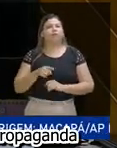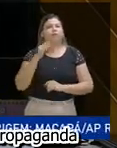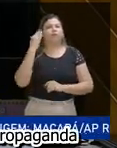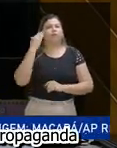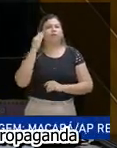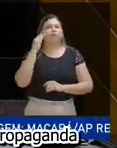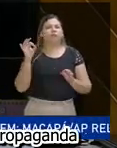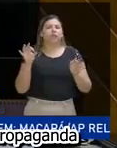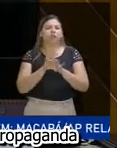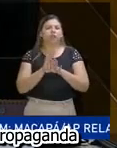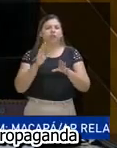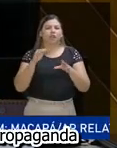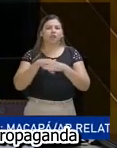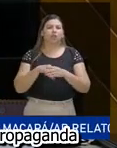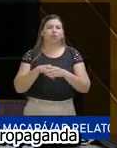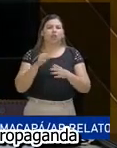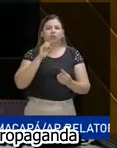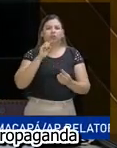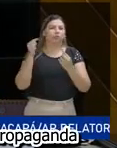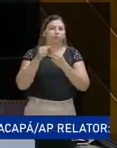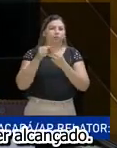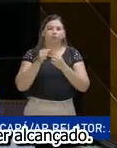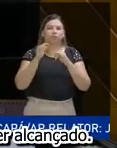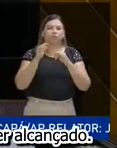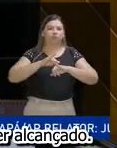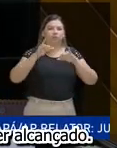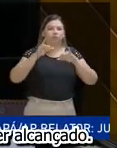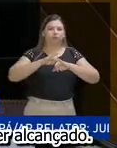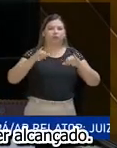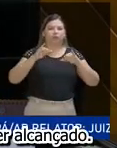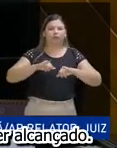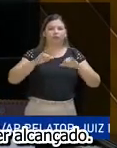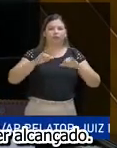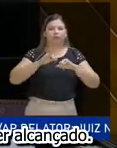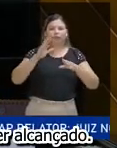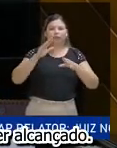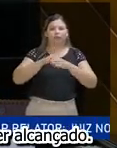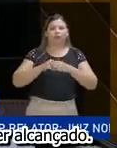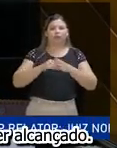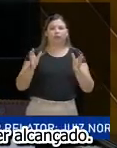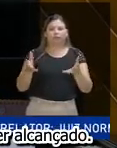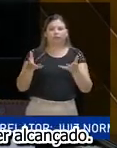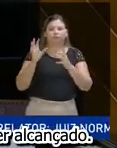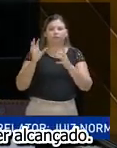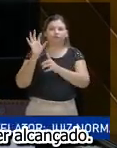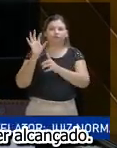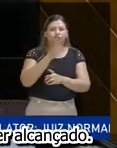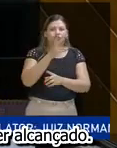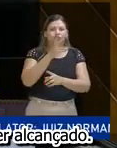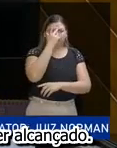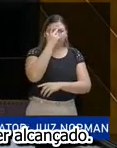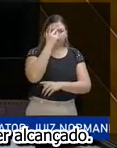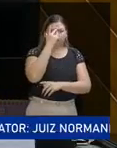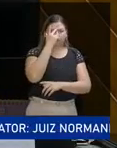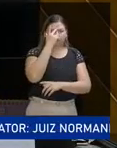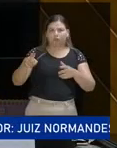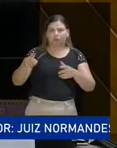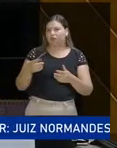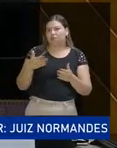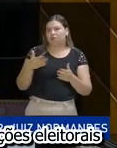término da eleição, o objetivo principal da propaganda eleitoral, que é influenciar os eleitores, já não pode mais ser